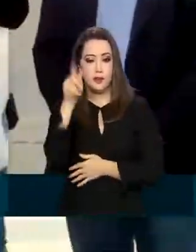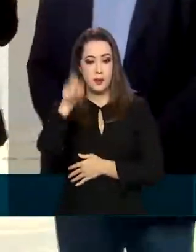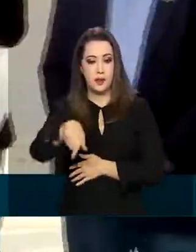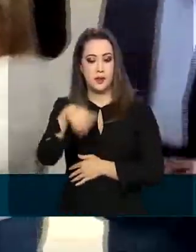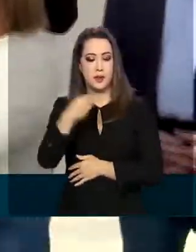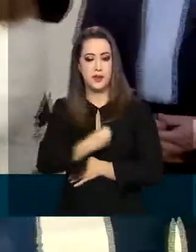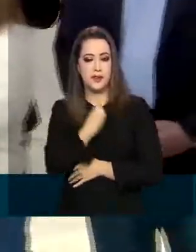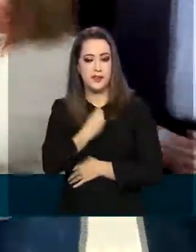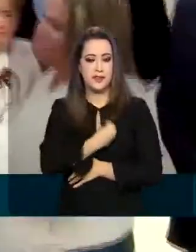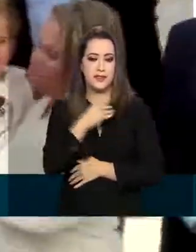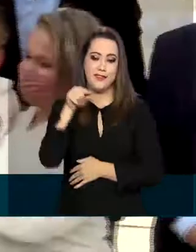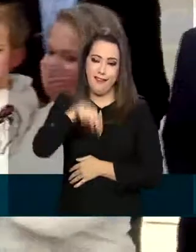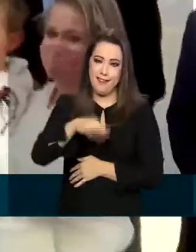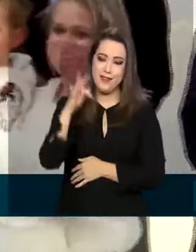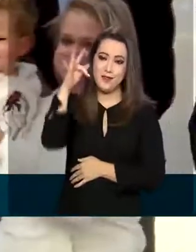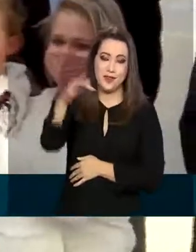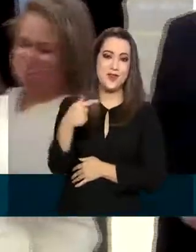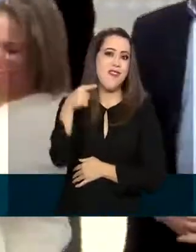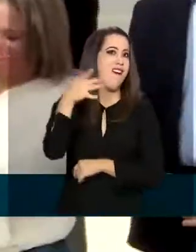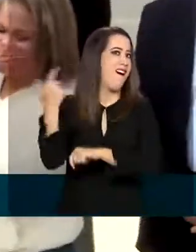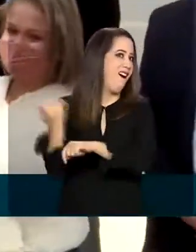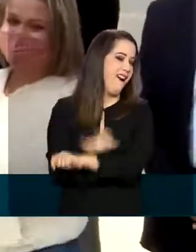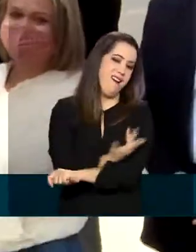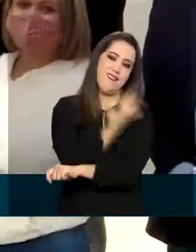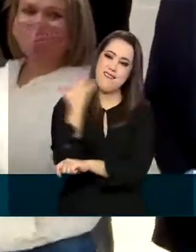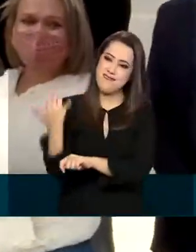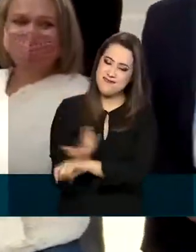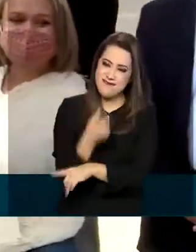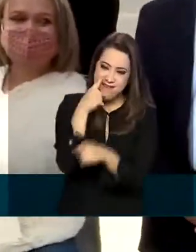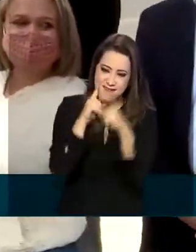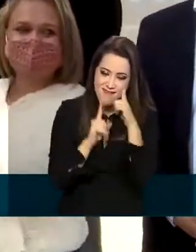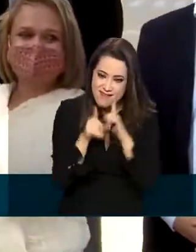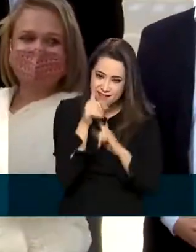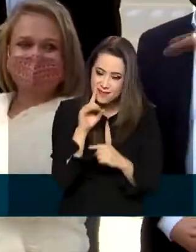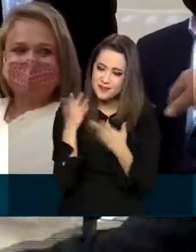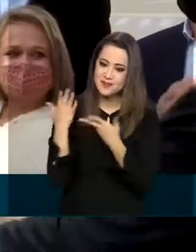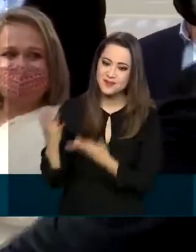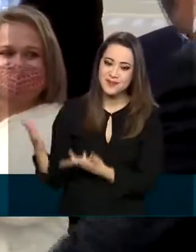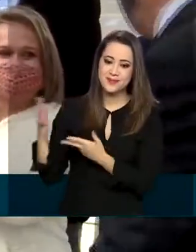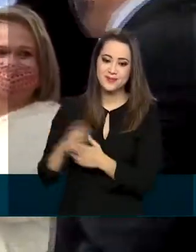está muito emocionada nesse momento.